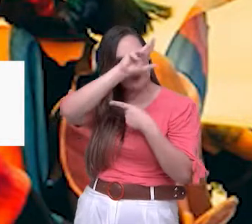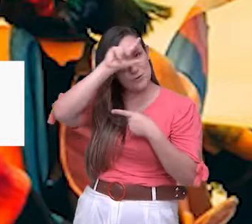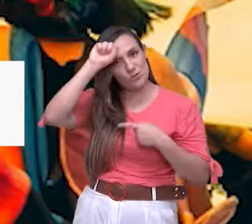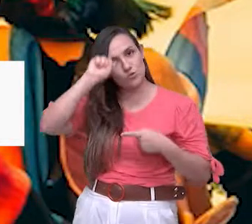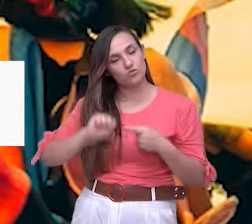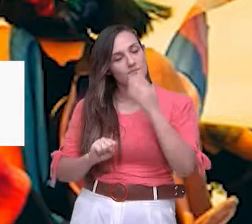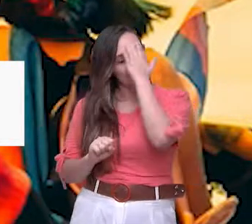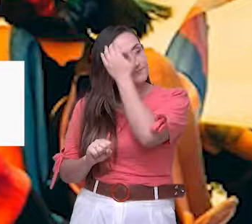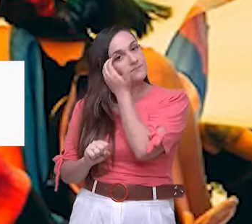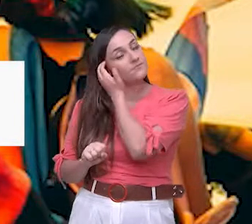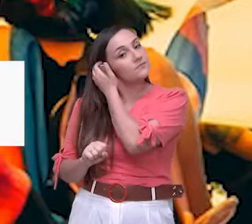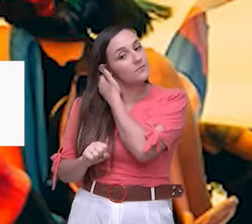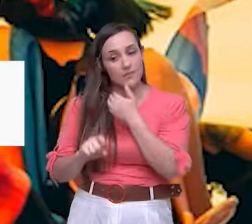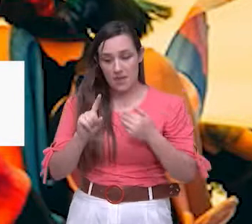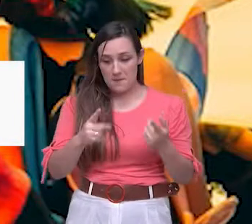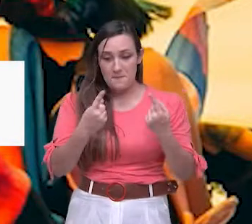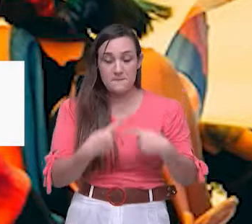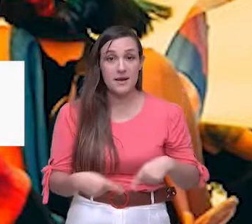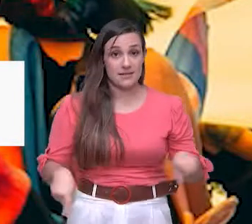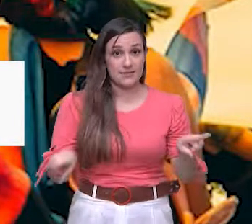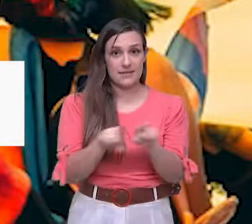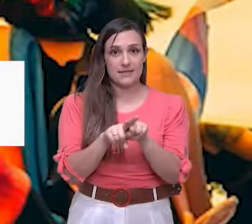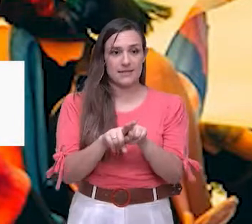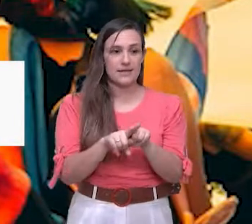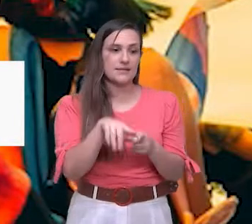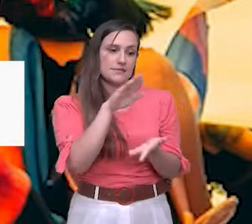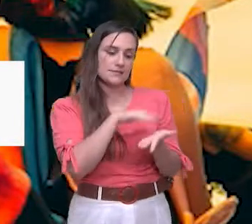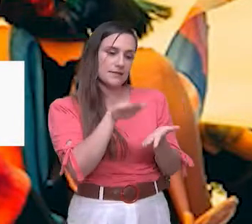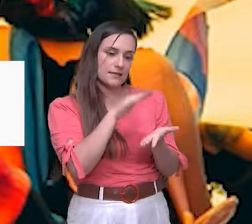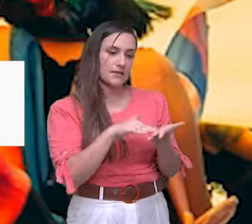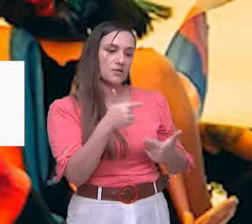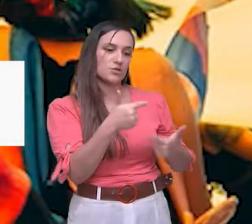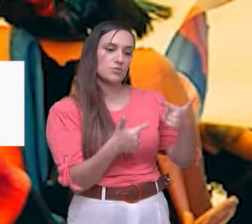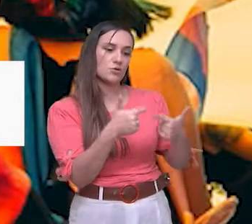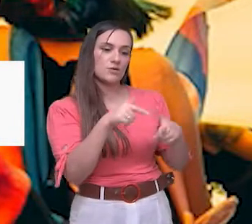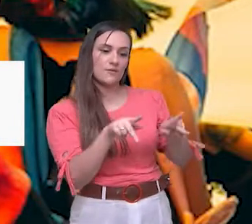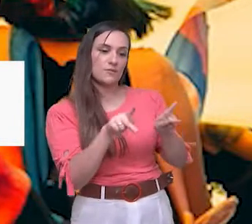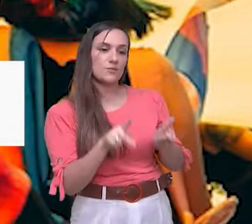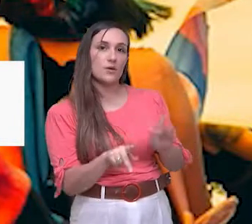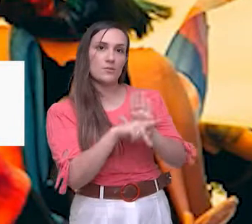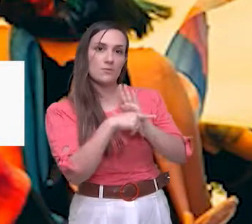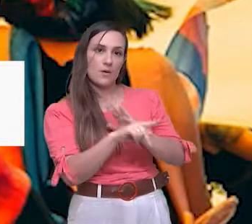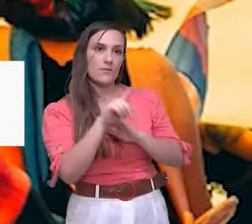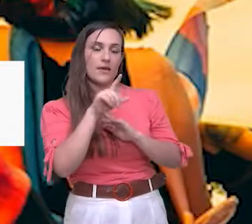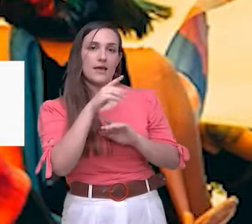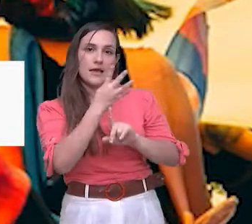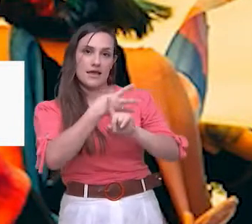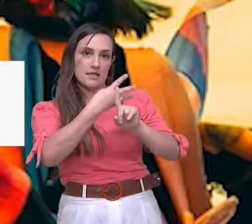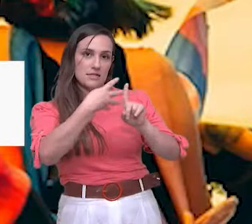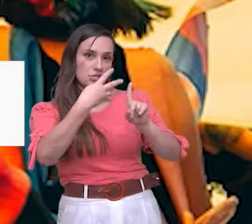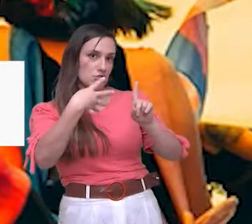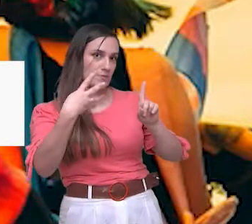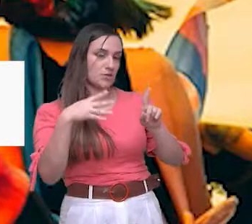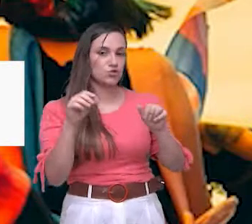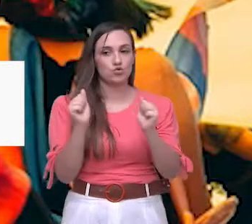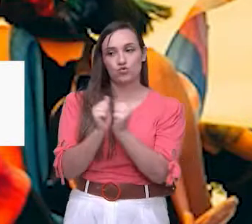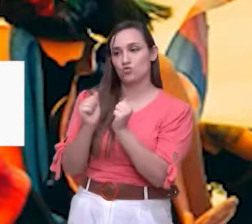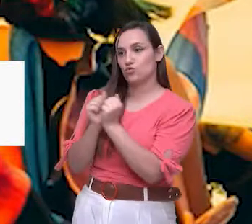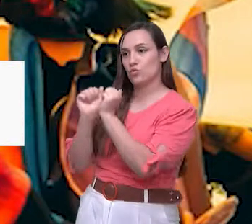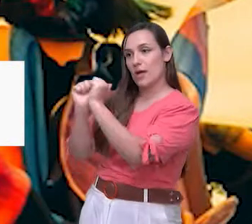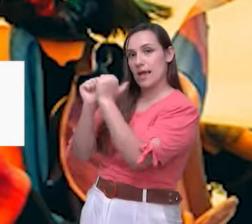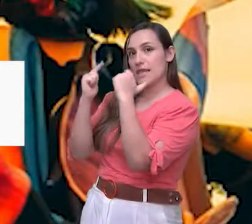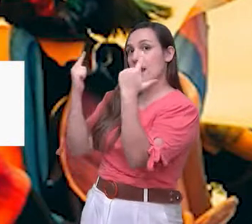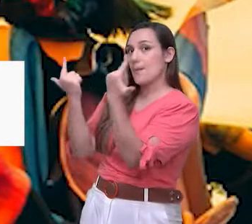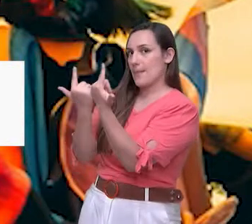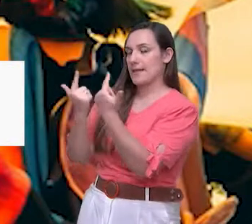sul-mato-grossense é uma parceria entre a subsecretaria de estado de políticas públicas LGBT mais e